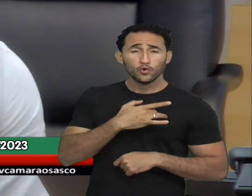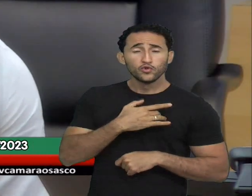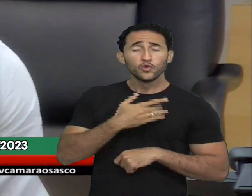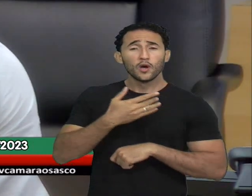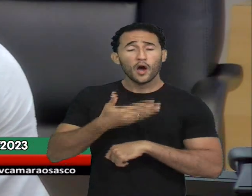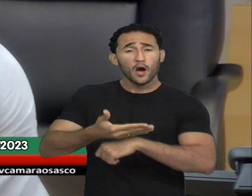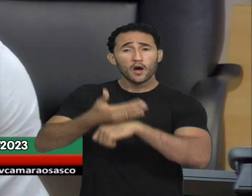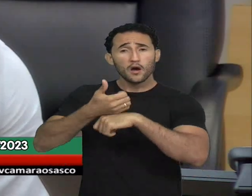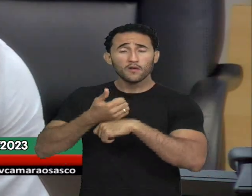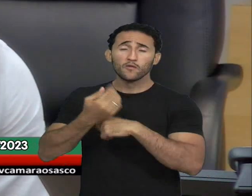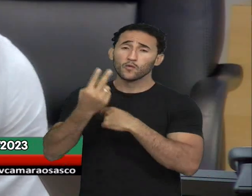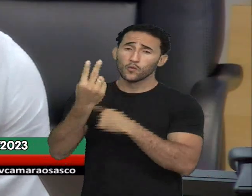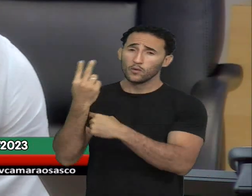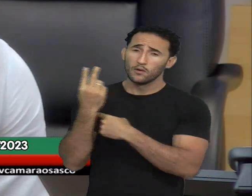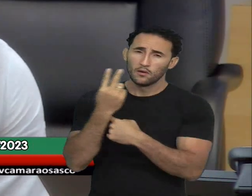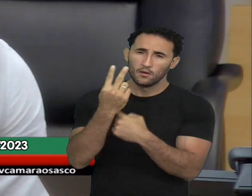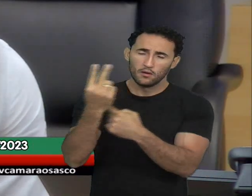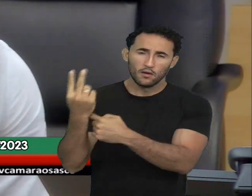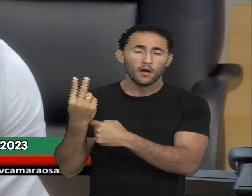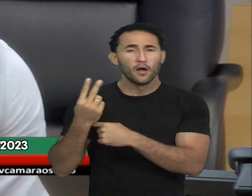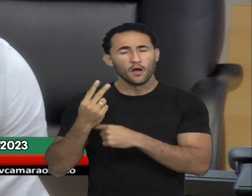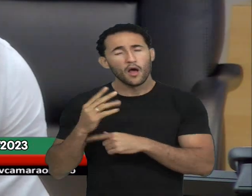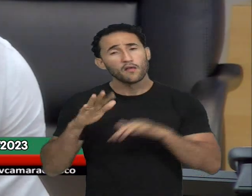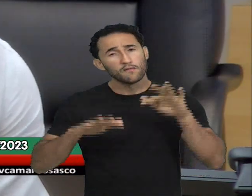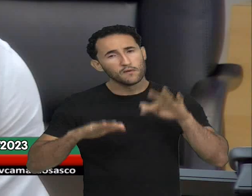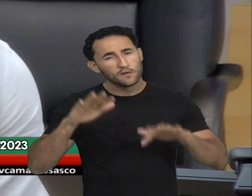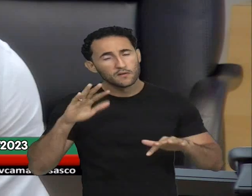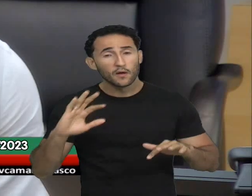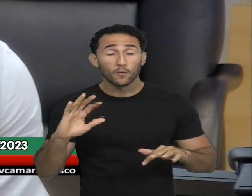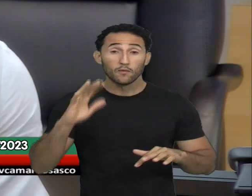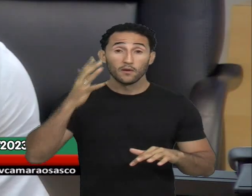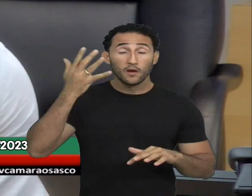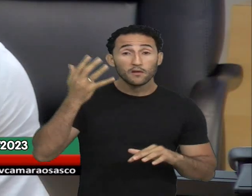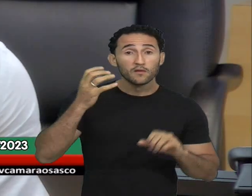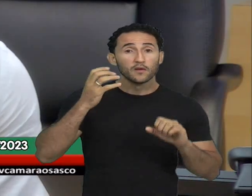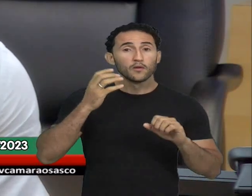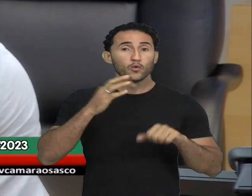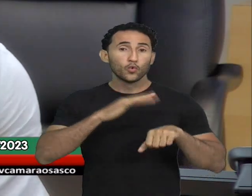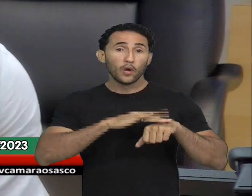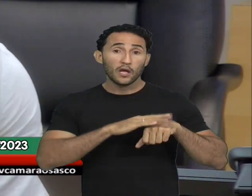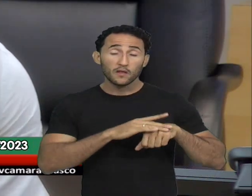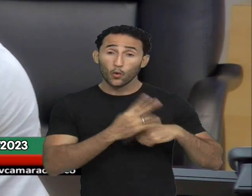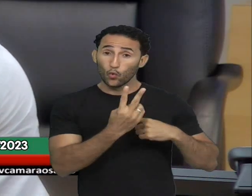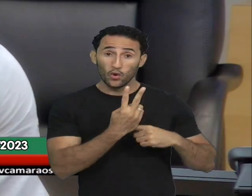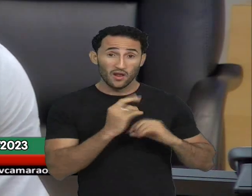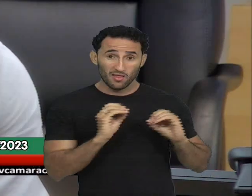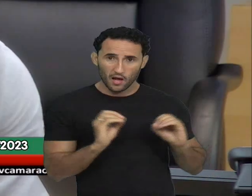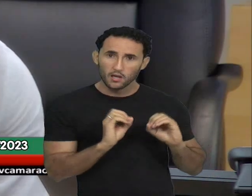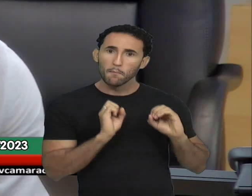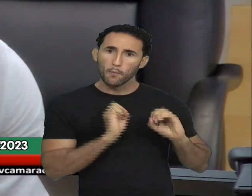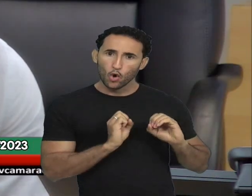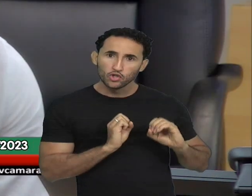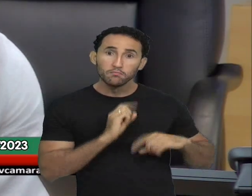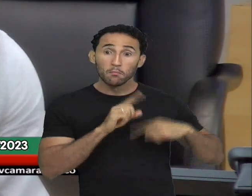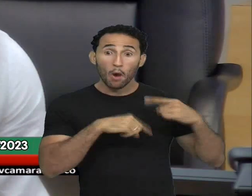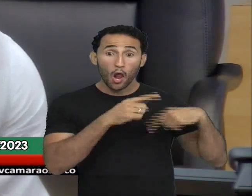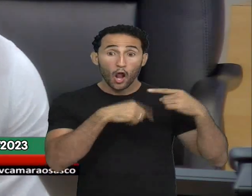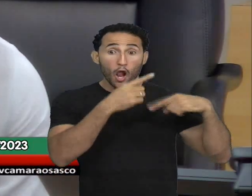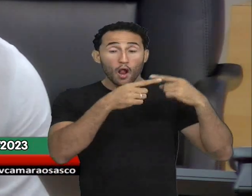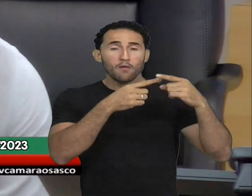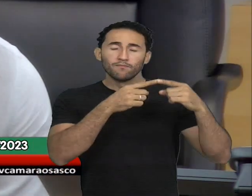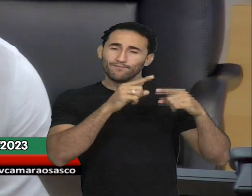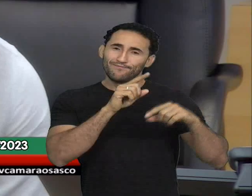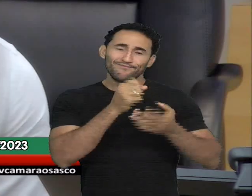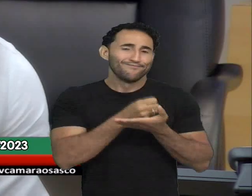agudo e que, em algumas situações, pode evoluir para uma condição fatal. Tá certo? Obrigado a todos, uma